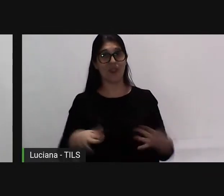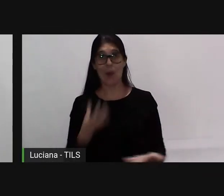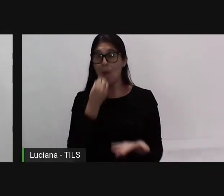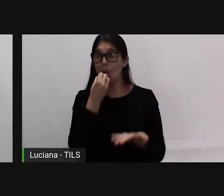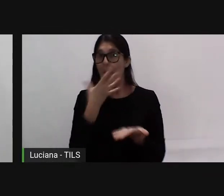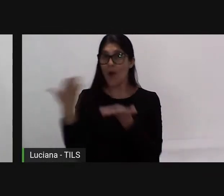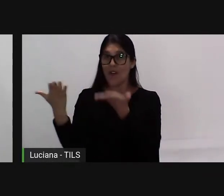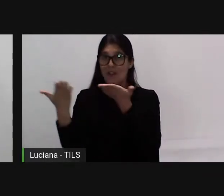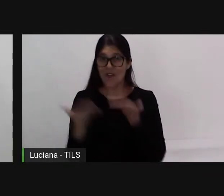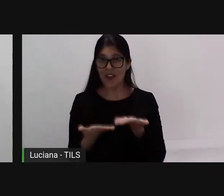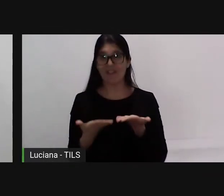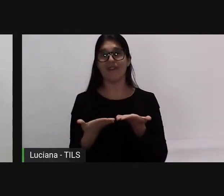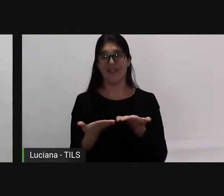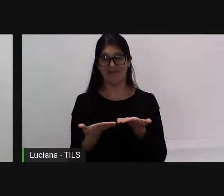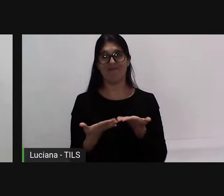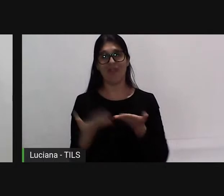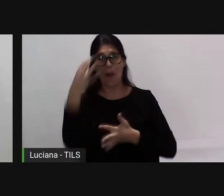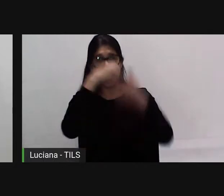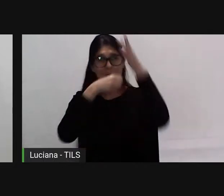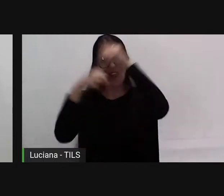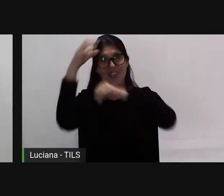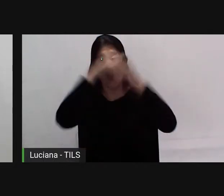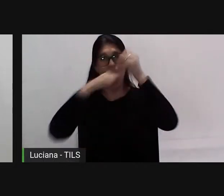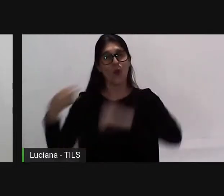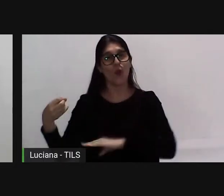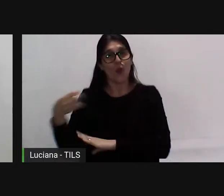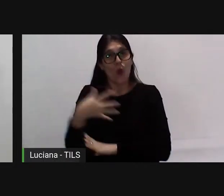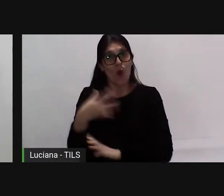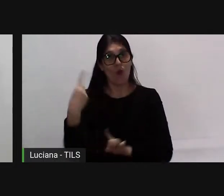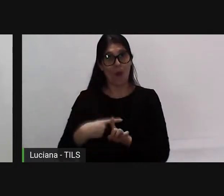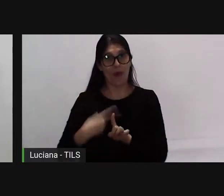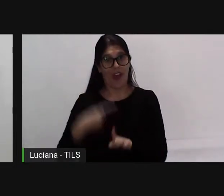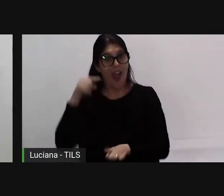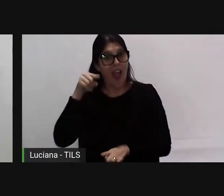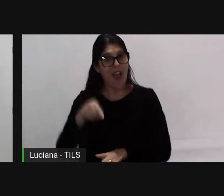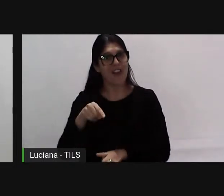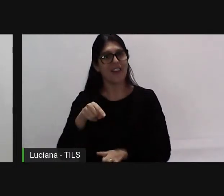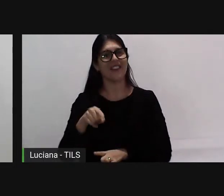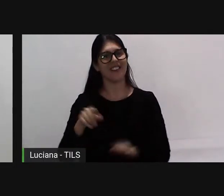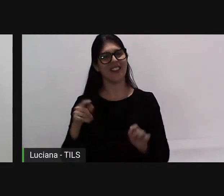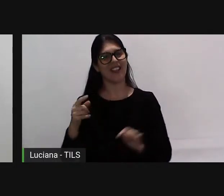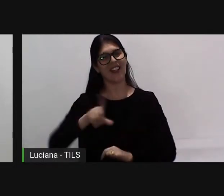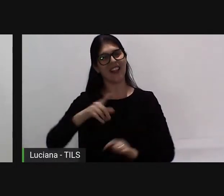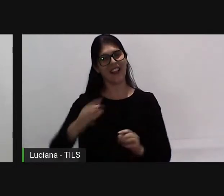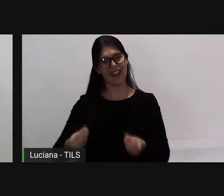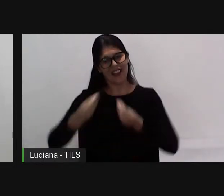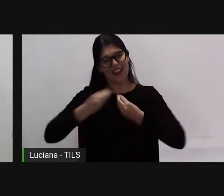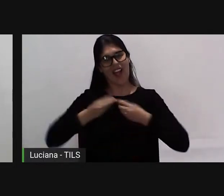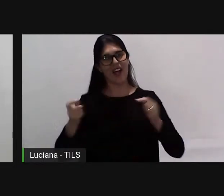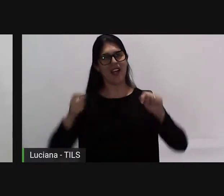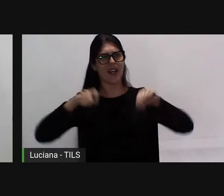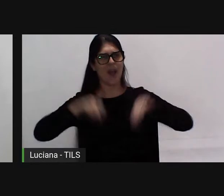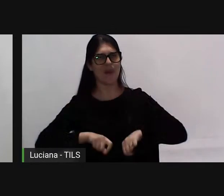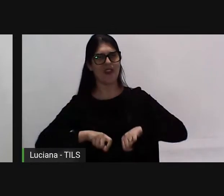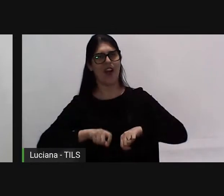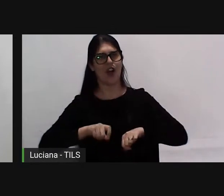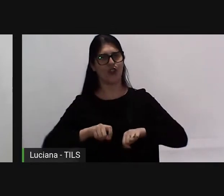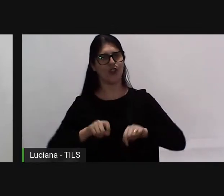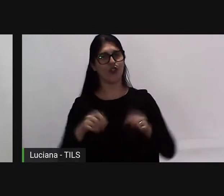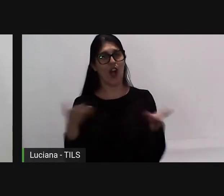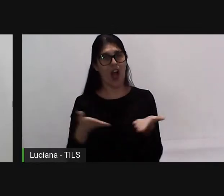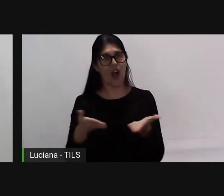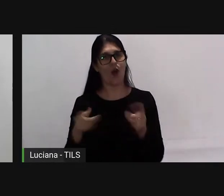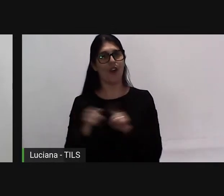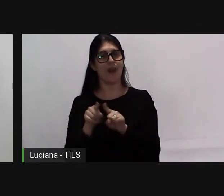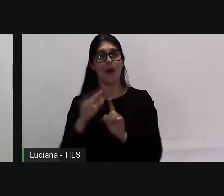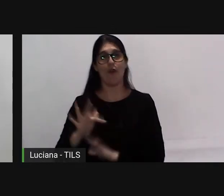novos aprendizados, porque eles nos tornam capazes de viver nossos e seus futuros sonhos.